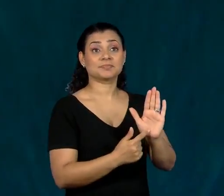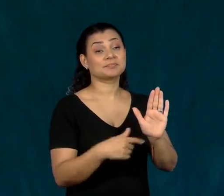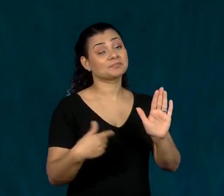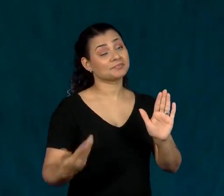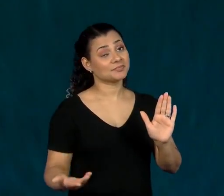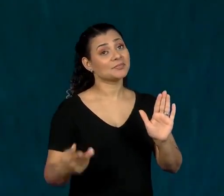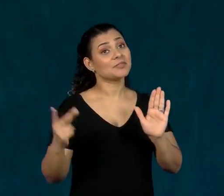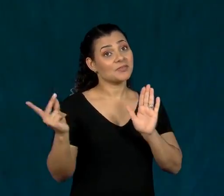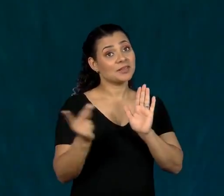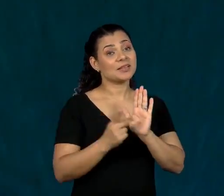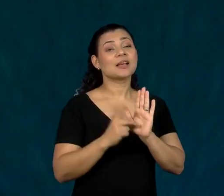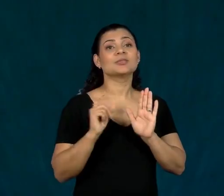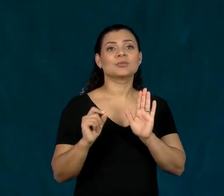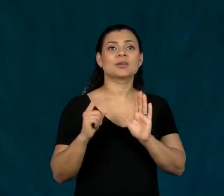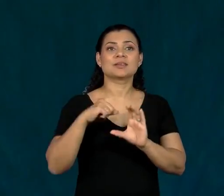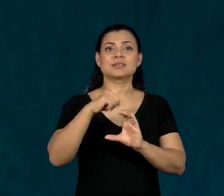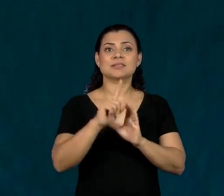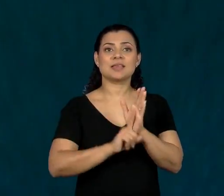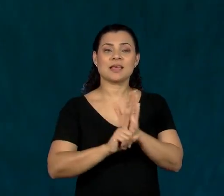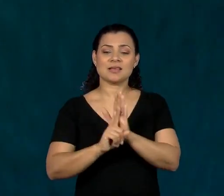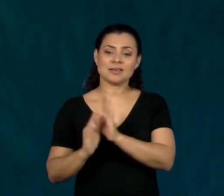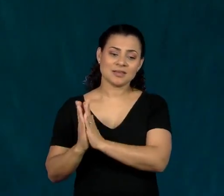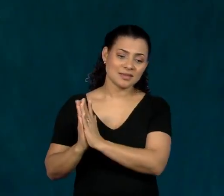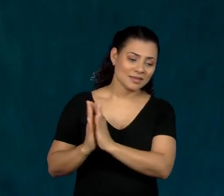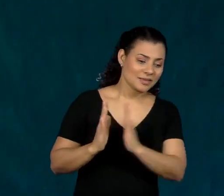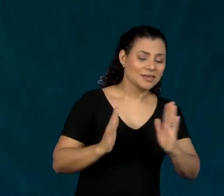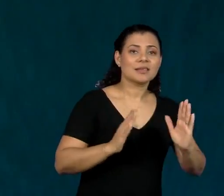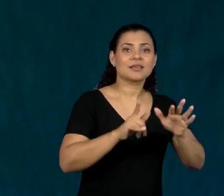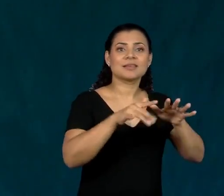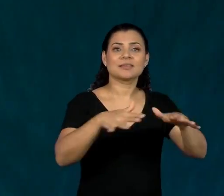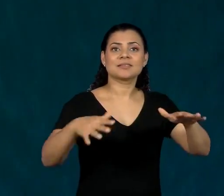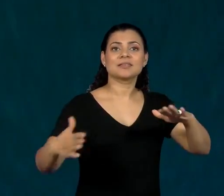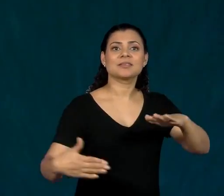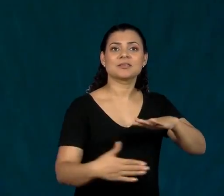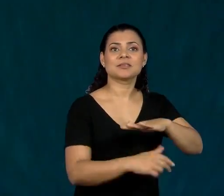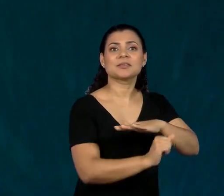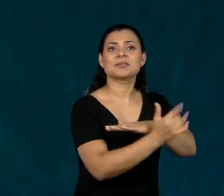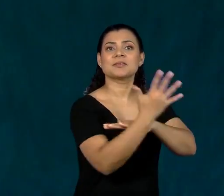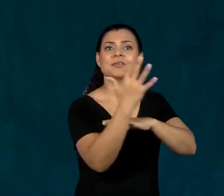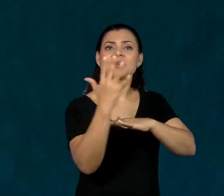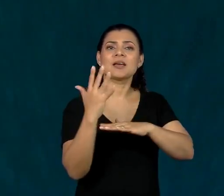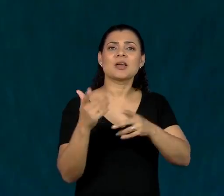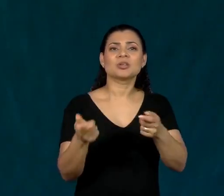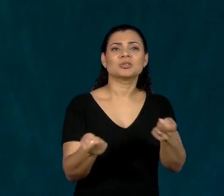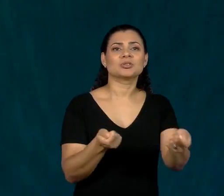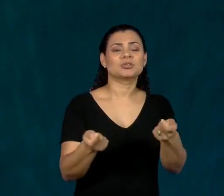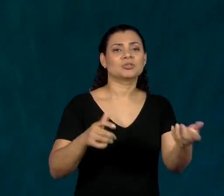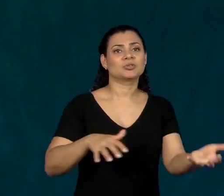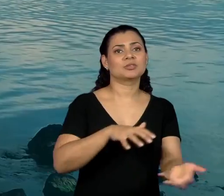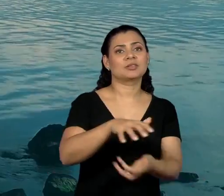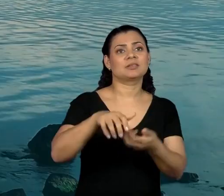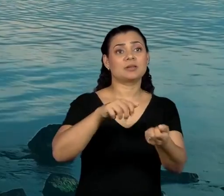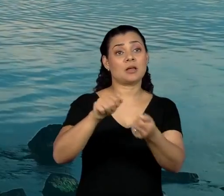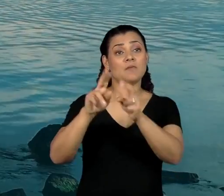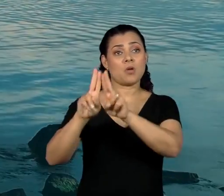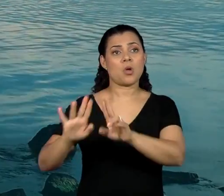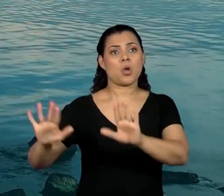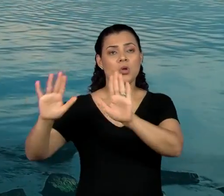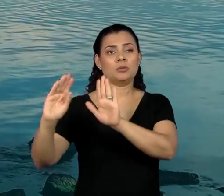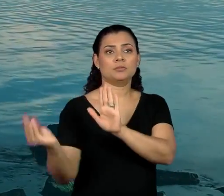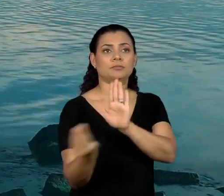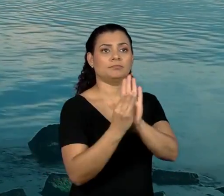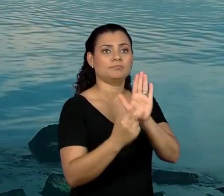Essa é a década da ciência oceânica para o desenvolvimento sustentável estabelecida pela ONU. O estudo